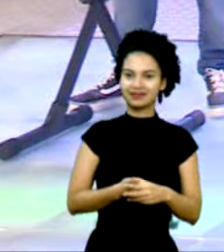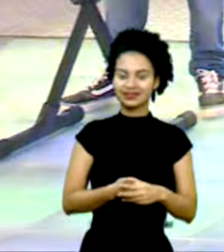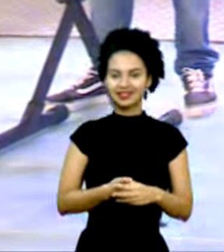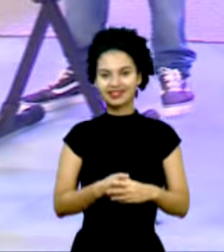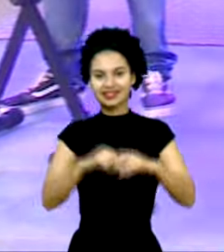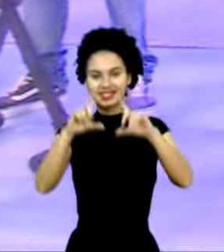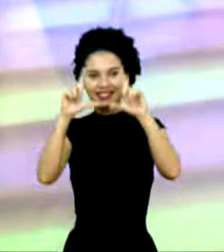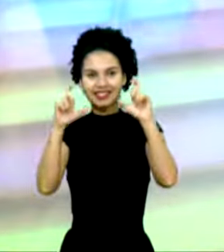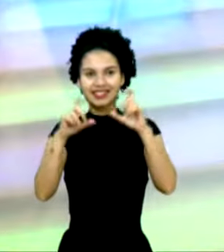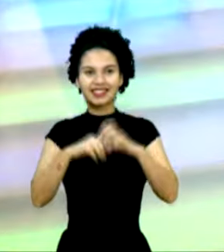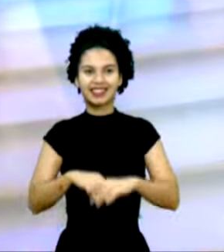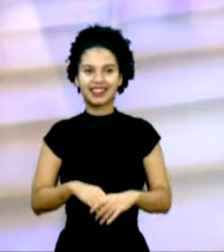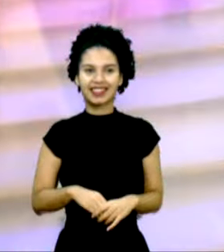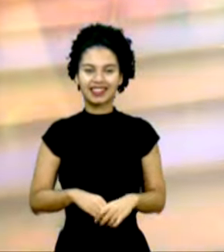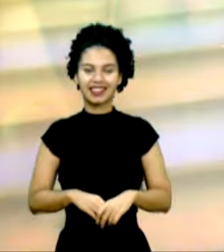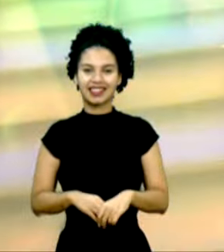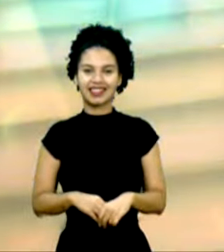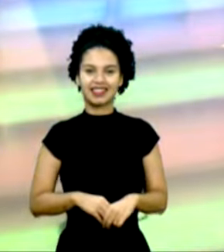Te amo.